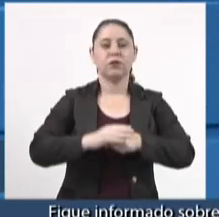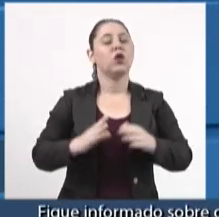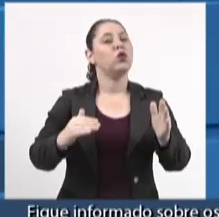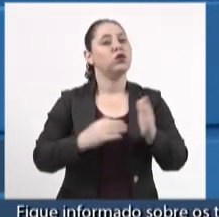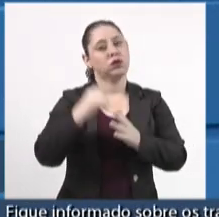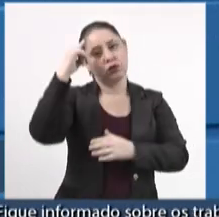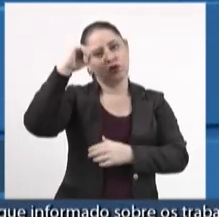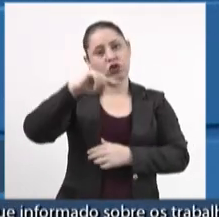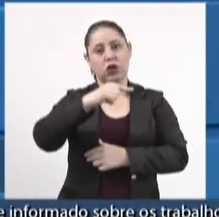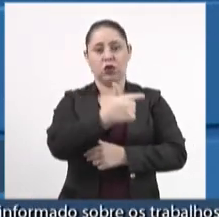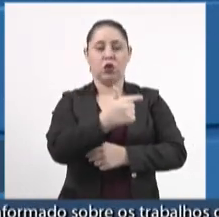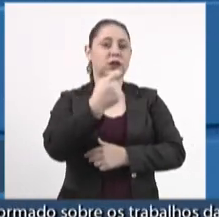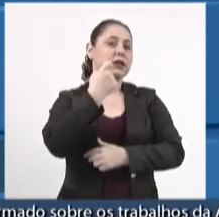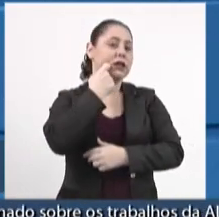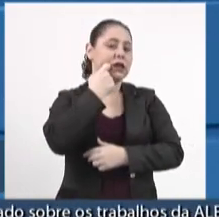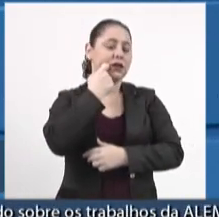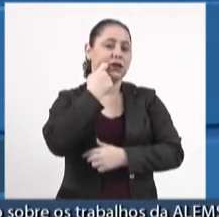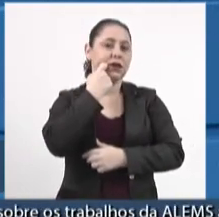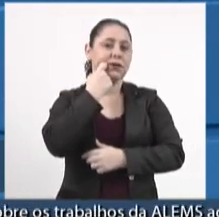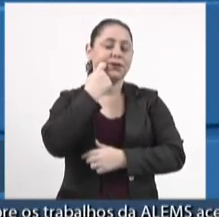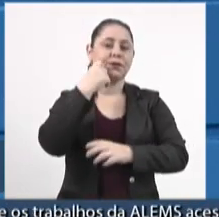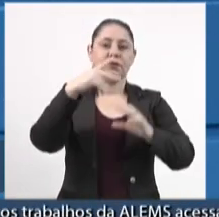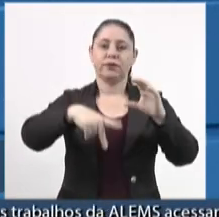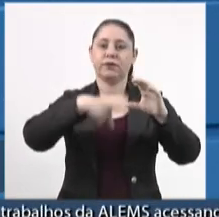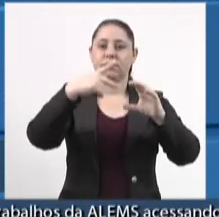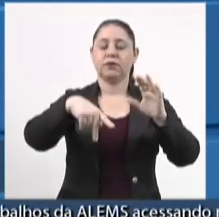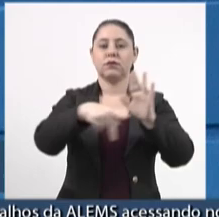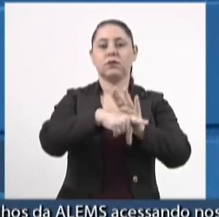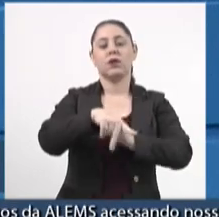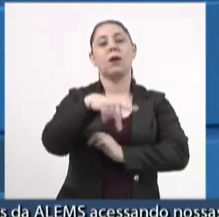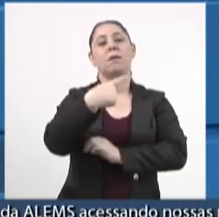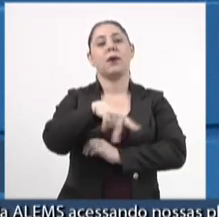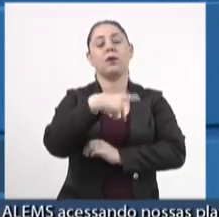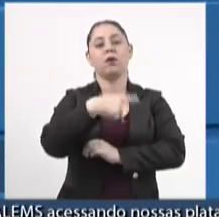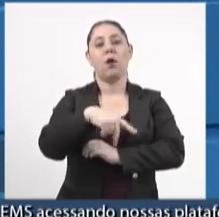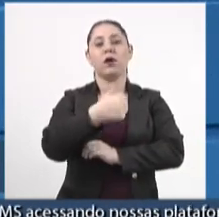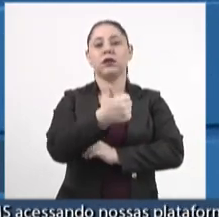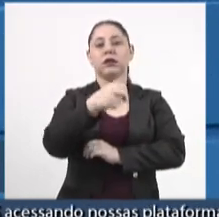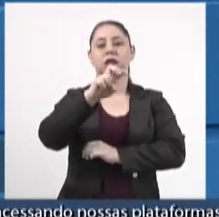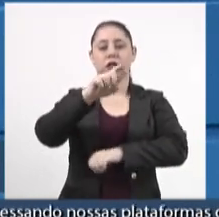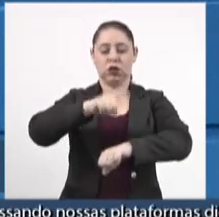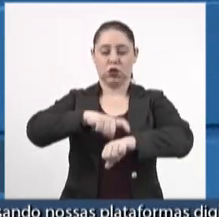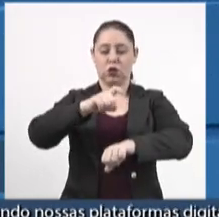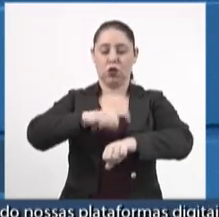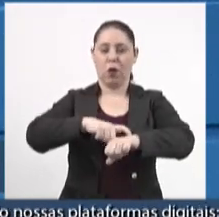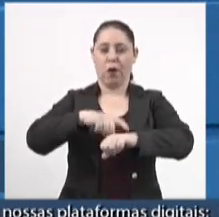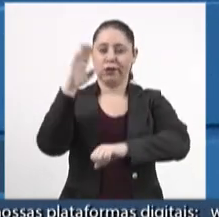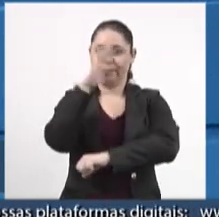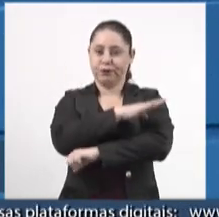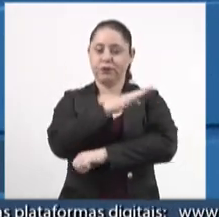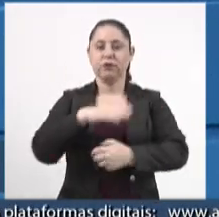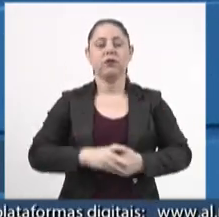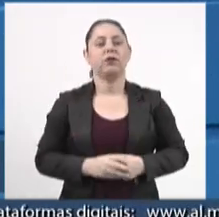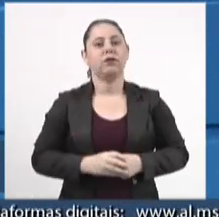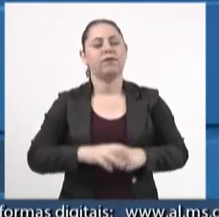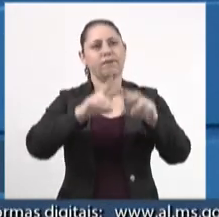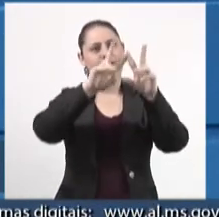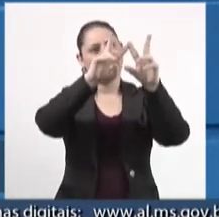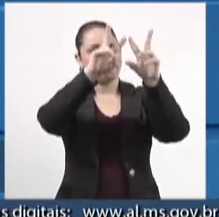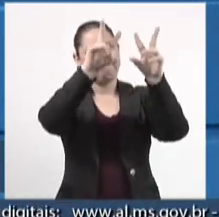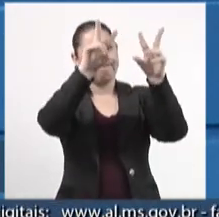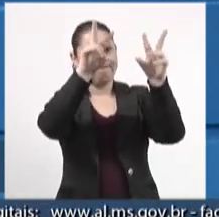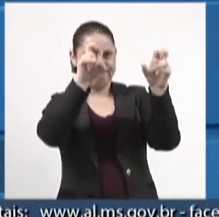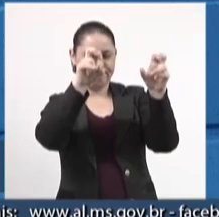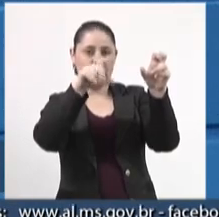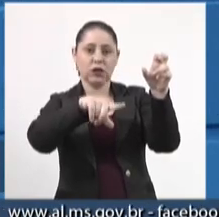último, no dia 2, que é uma sexta-feira, na Câmara Municipal de Ponta Porã, às 15 horas. Senhor presidente, esse tema é um tema